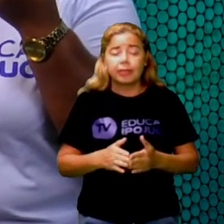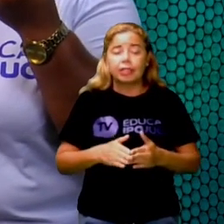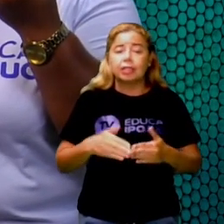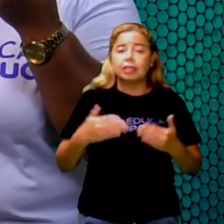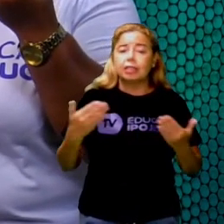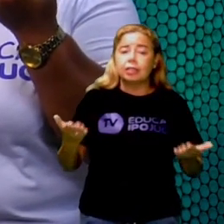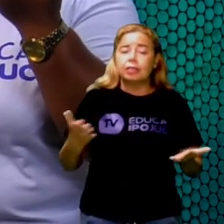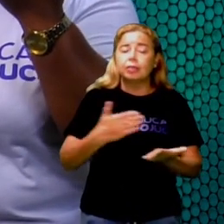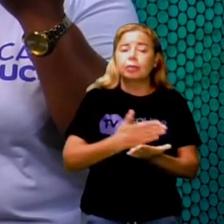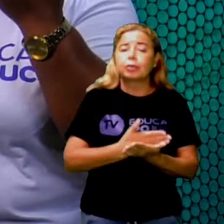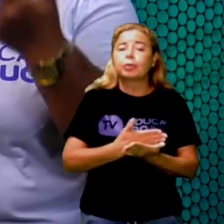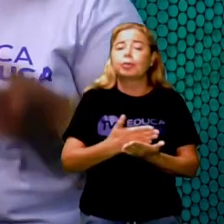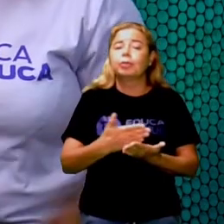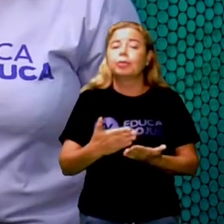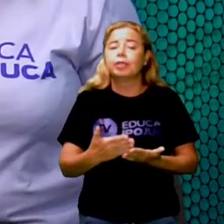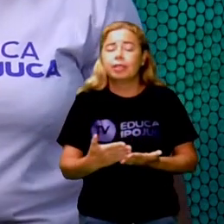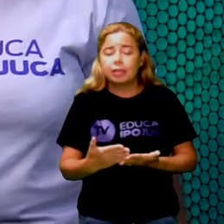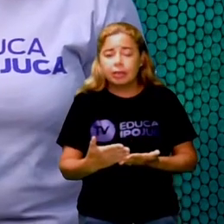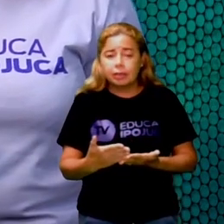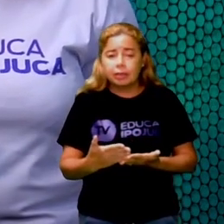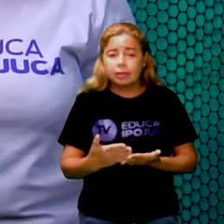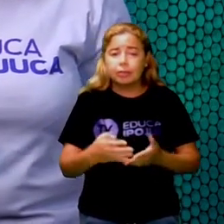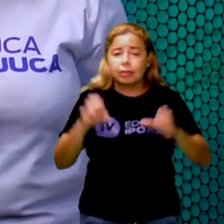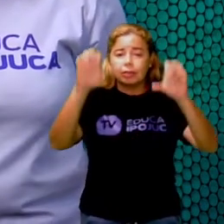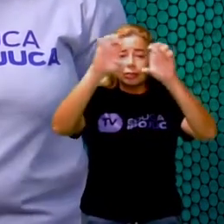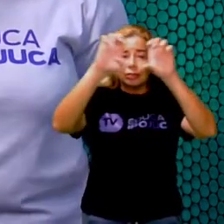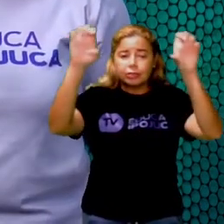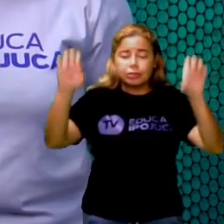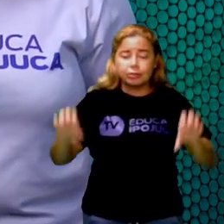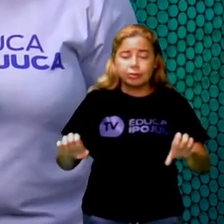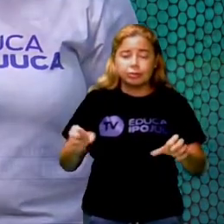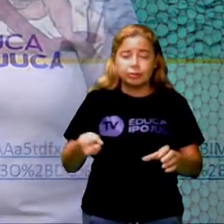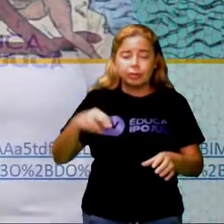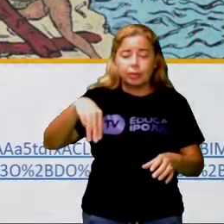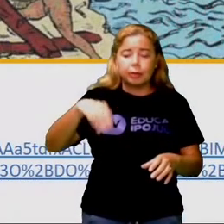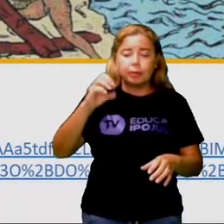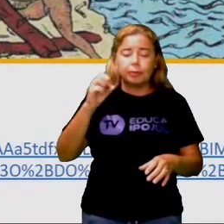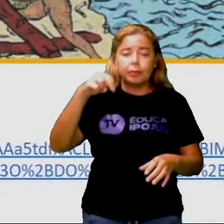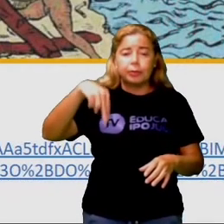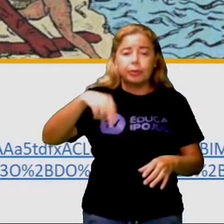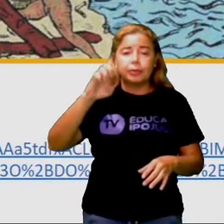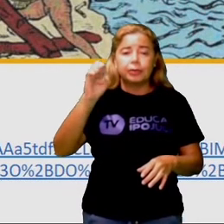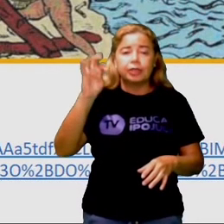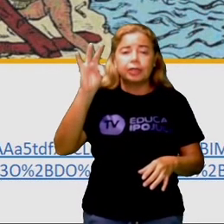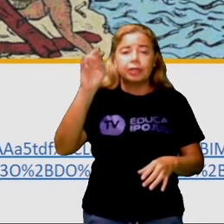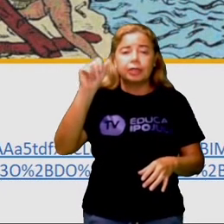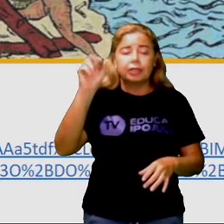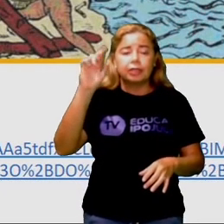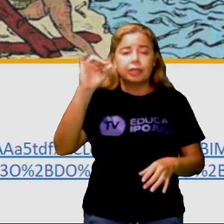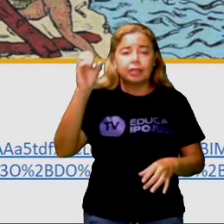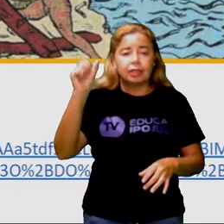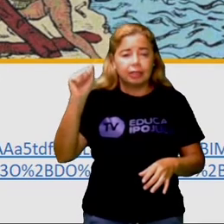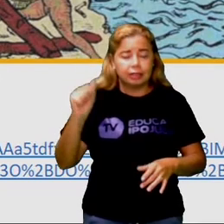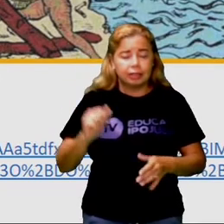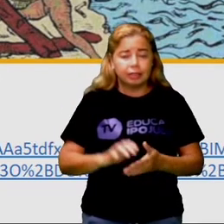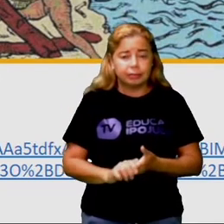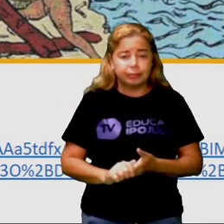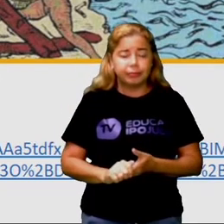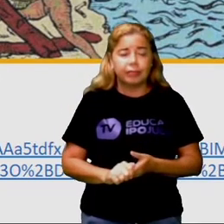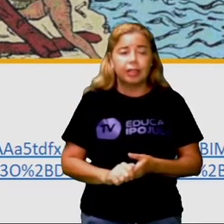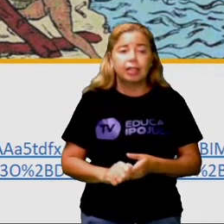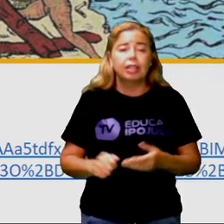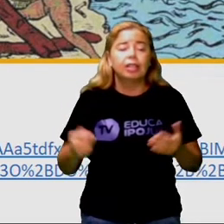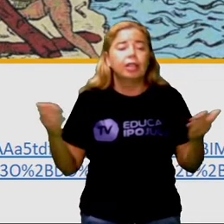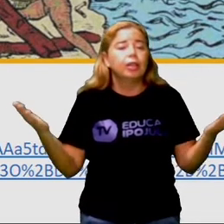chamado dinheiro. Vamos lá. No Brasil, o principal